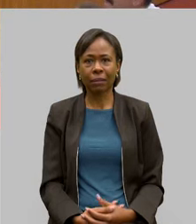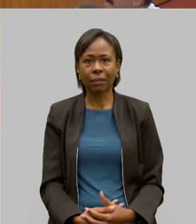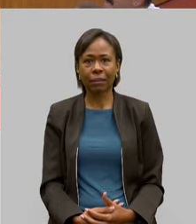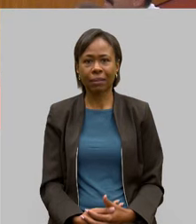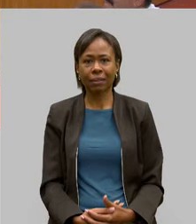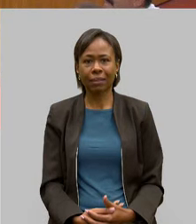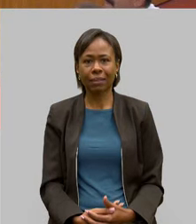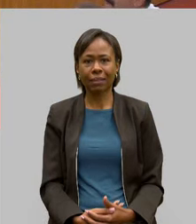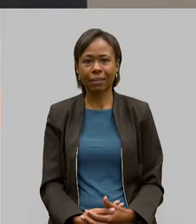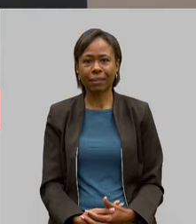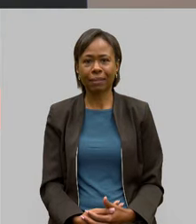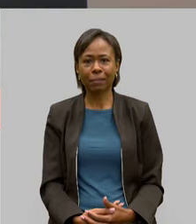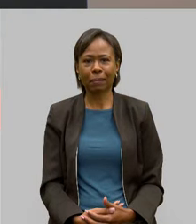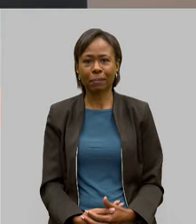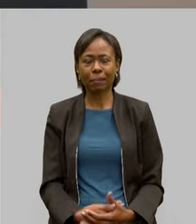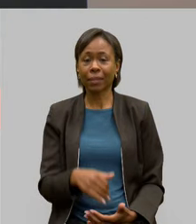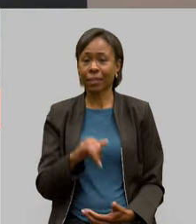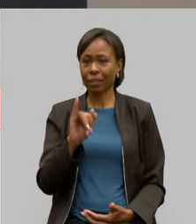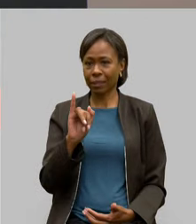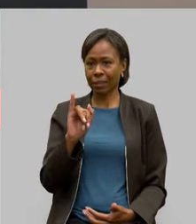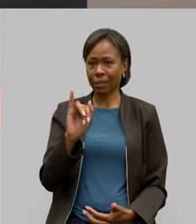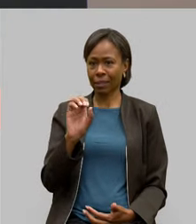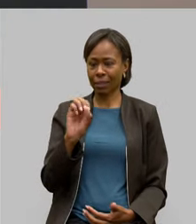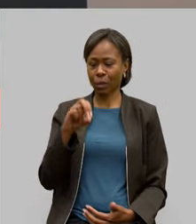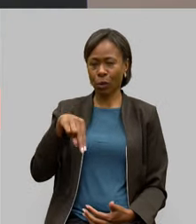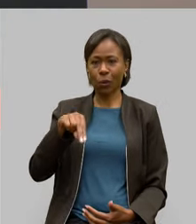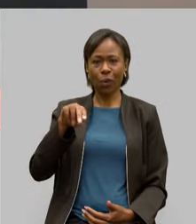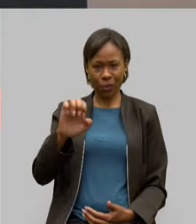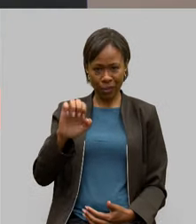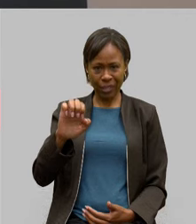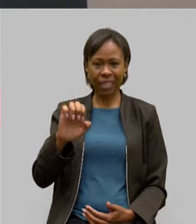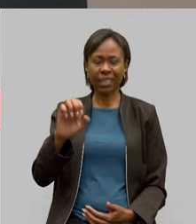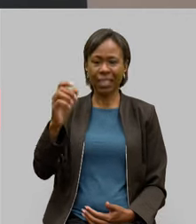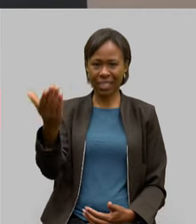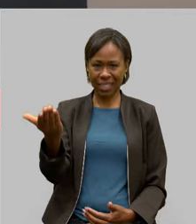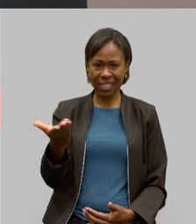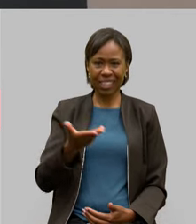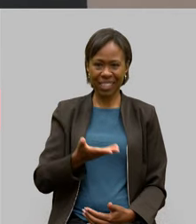ouviremos agora ion Maria Monteiro da Costa